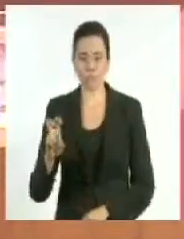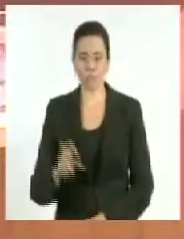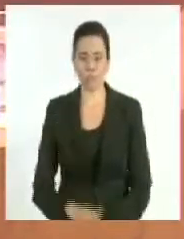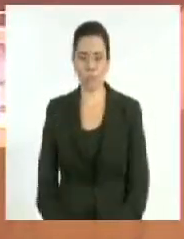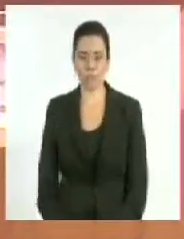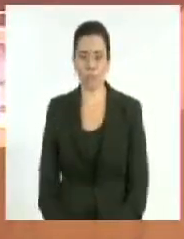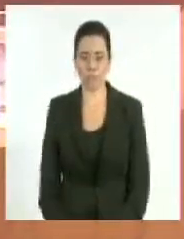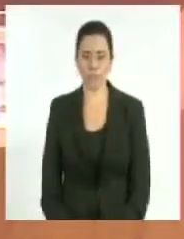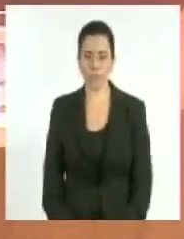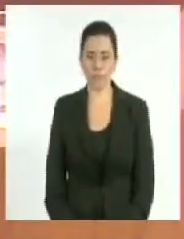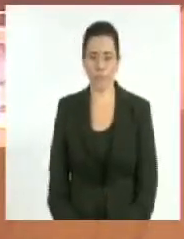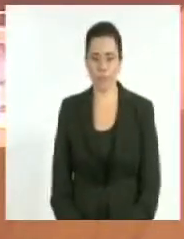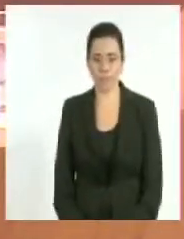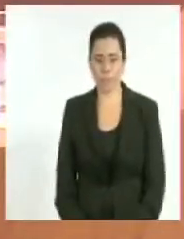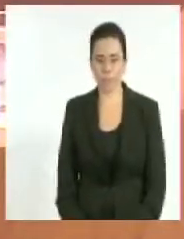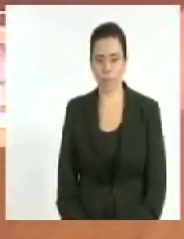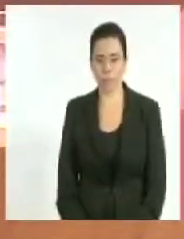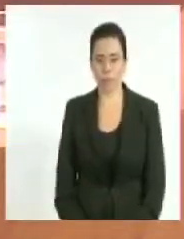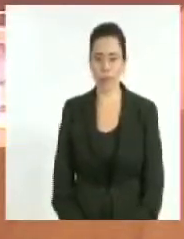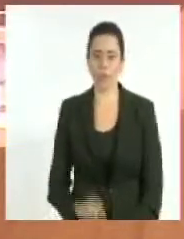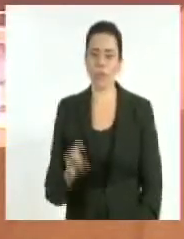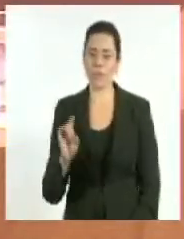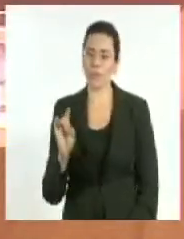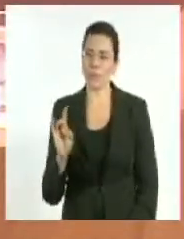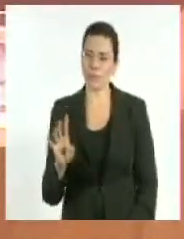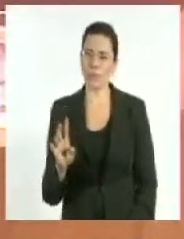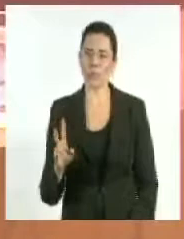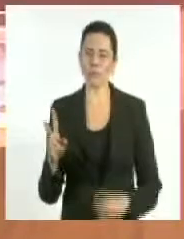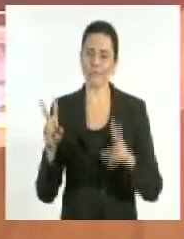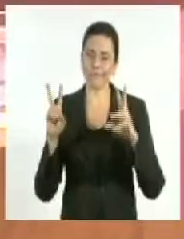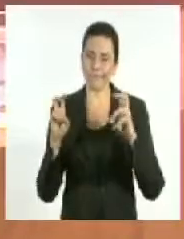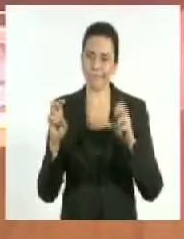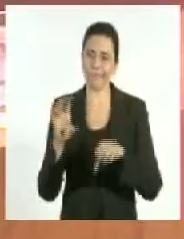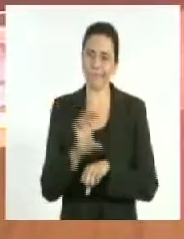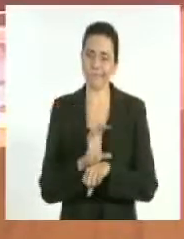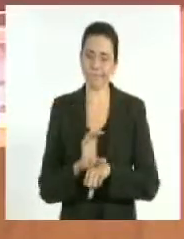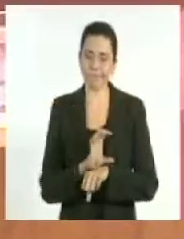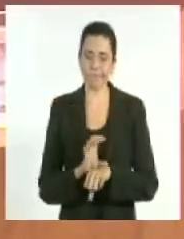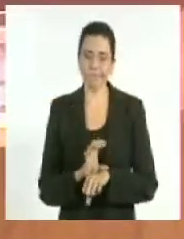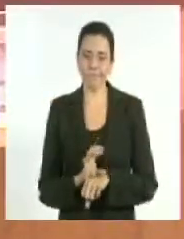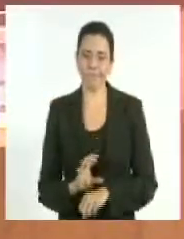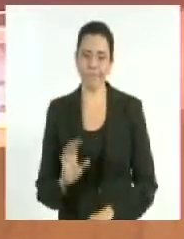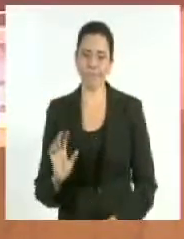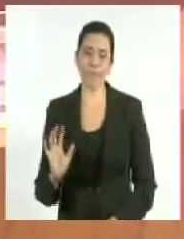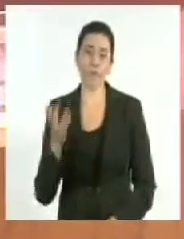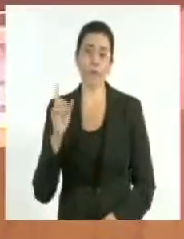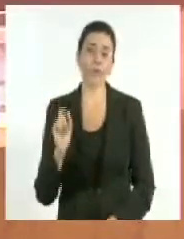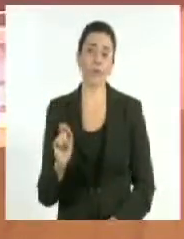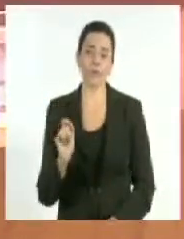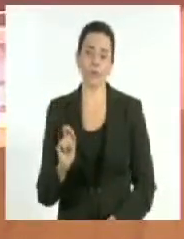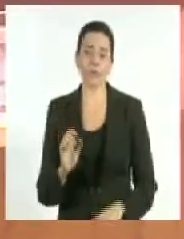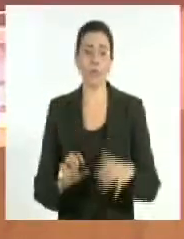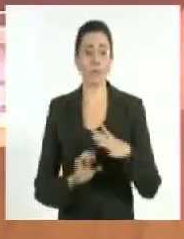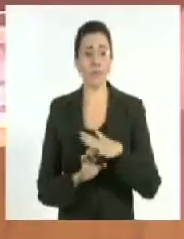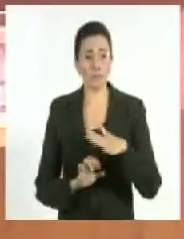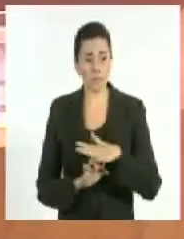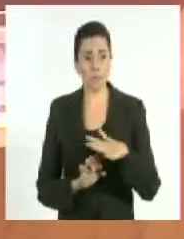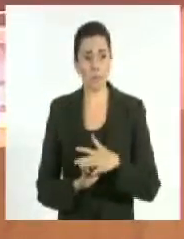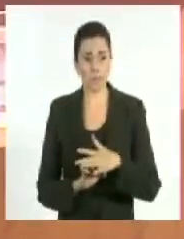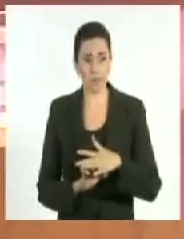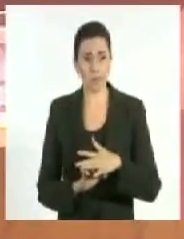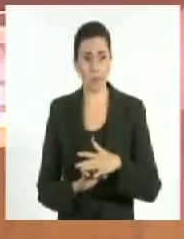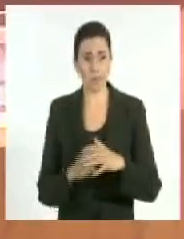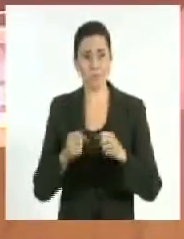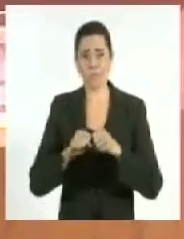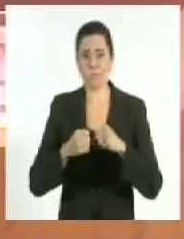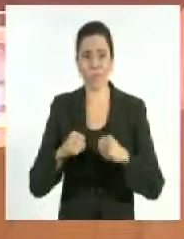Só para tratar da questão constitucional, porque o que acontece? As grandes empresas, de fato, ninguém